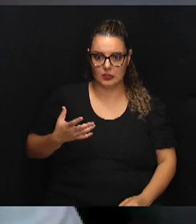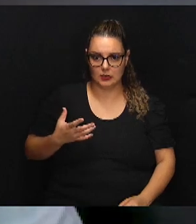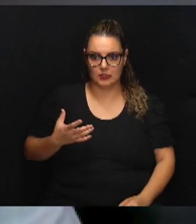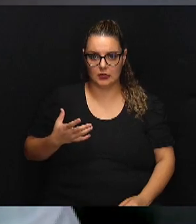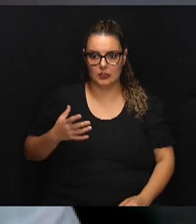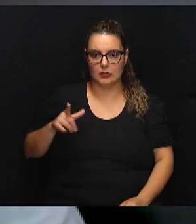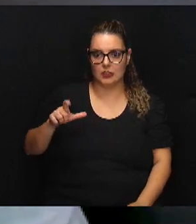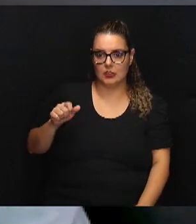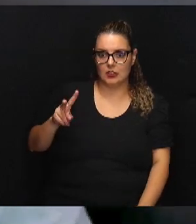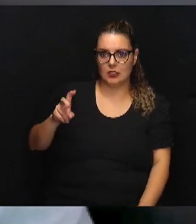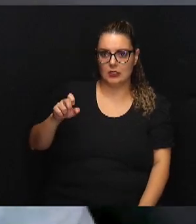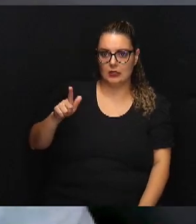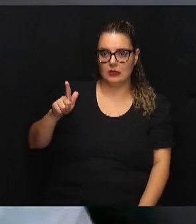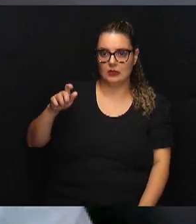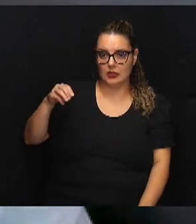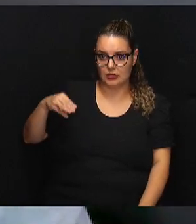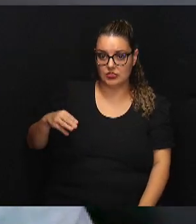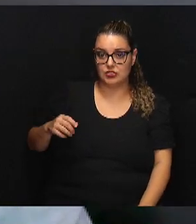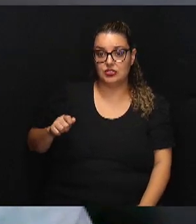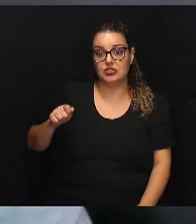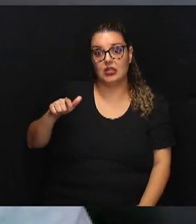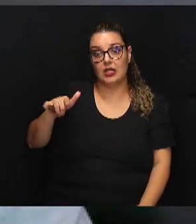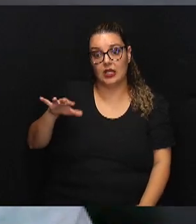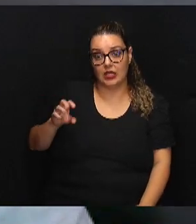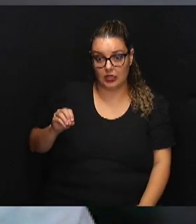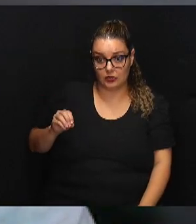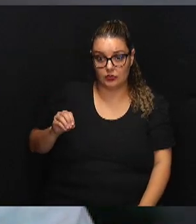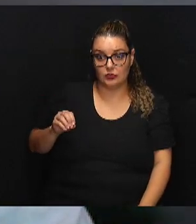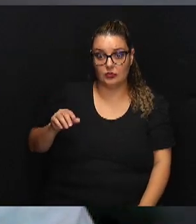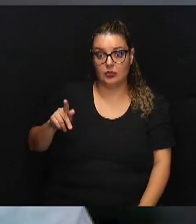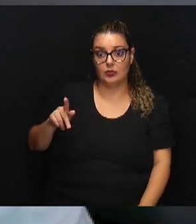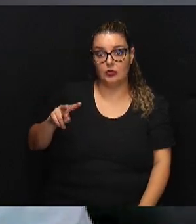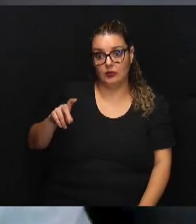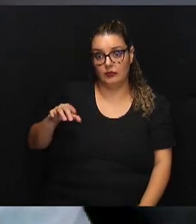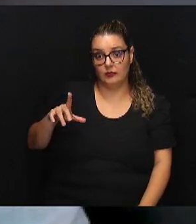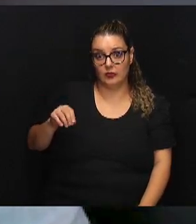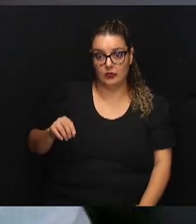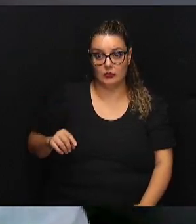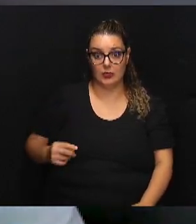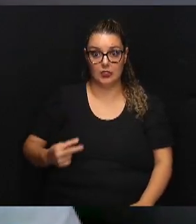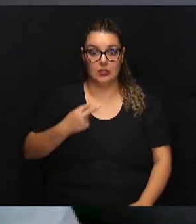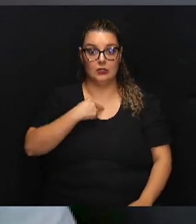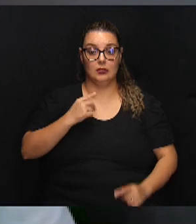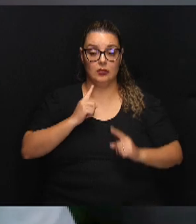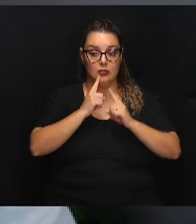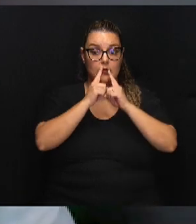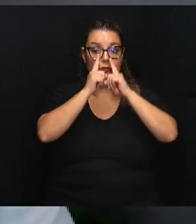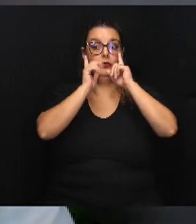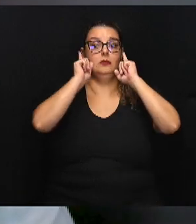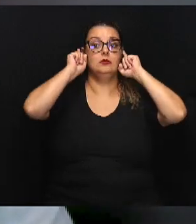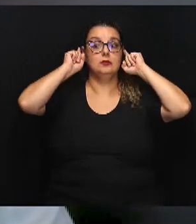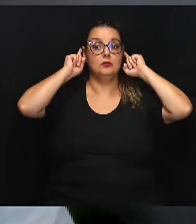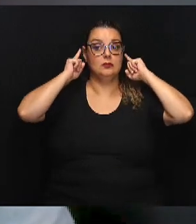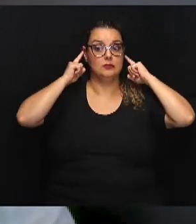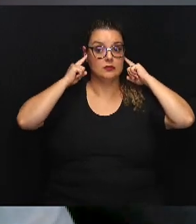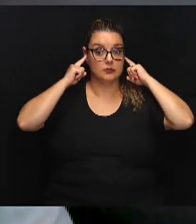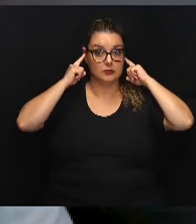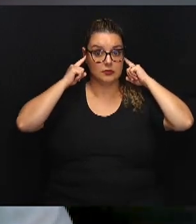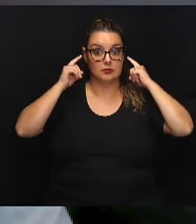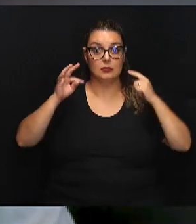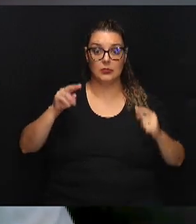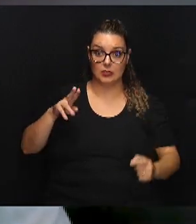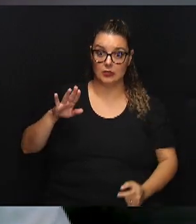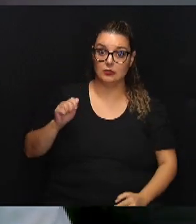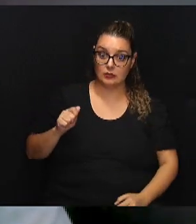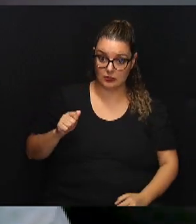chamada lavagem de alto volume, não fazer com muita pressão para o soro não ir para dentro do ouvido pela tuba, né?